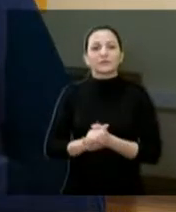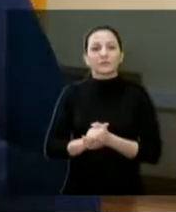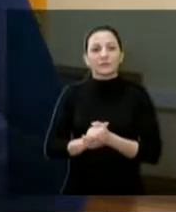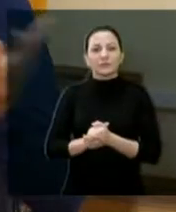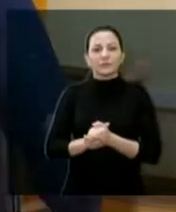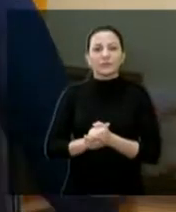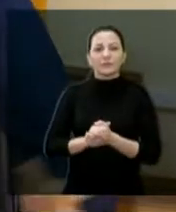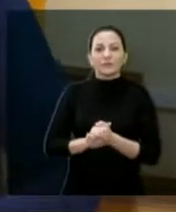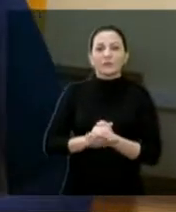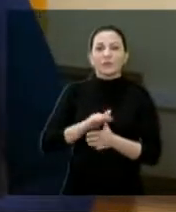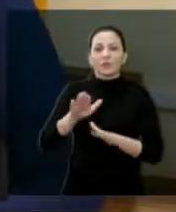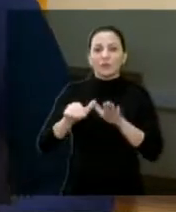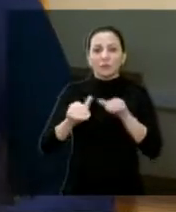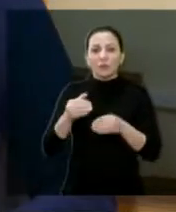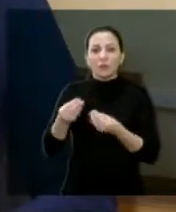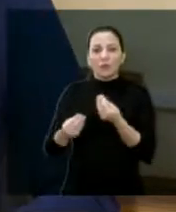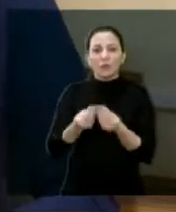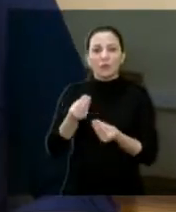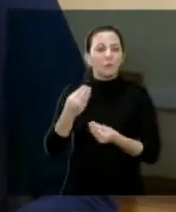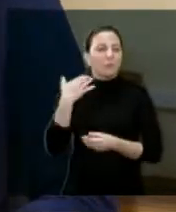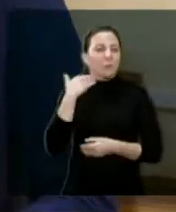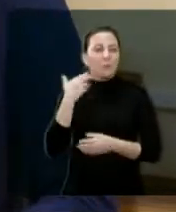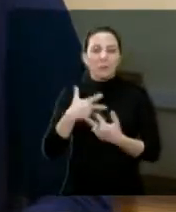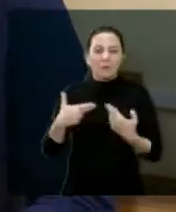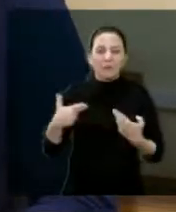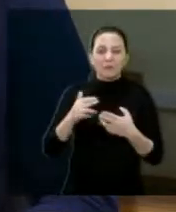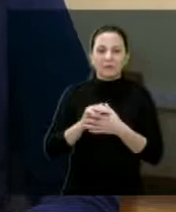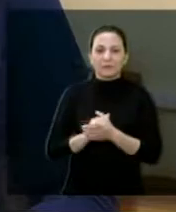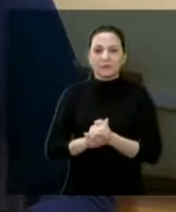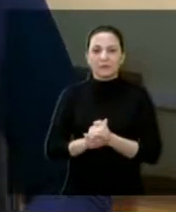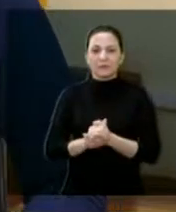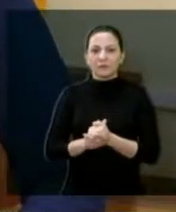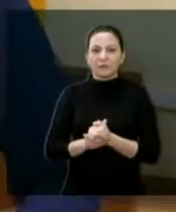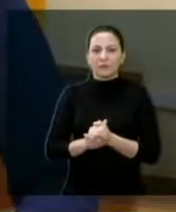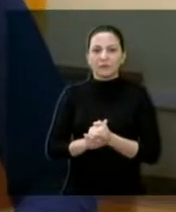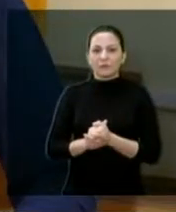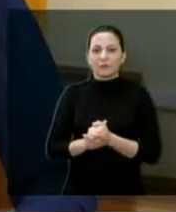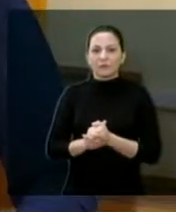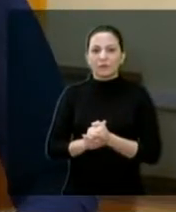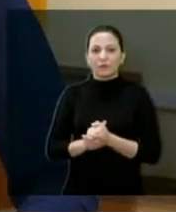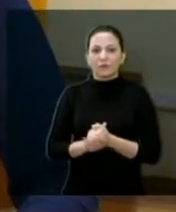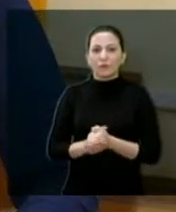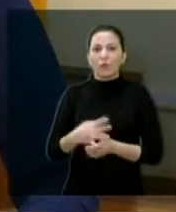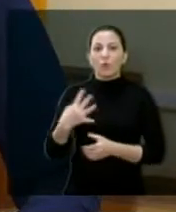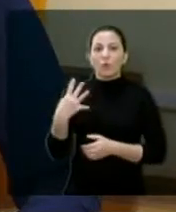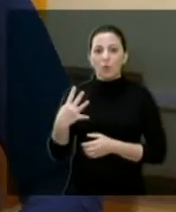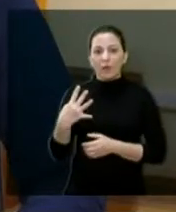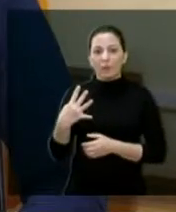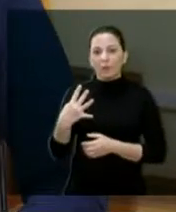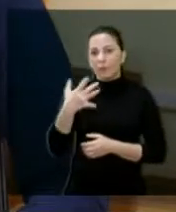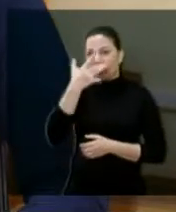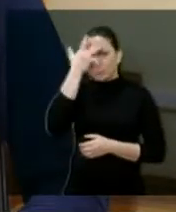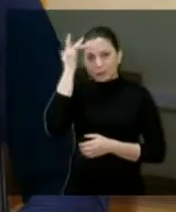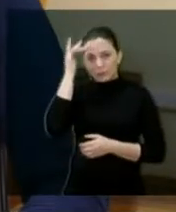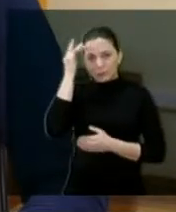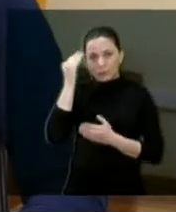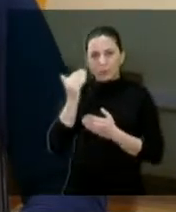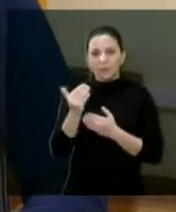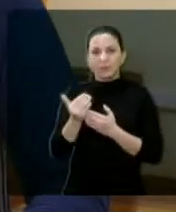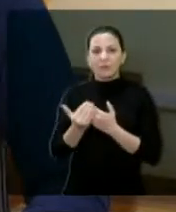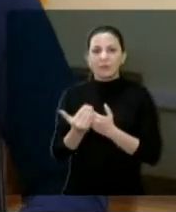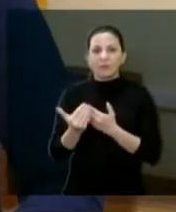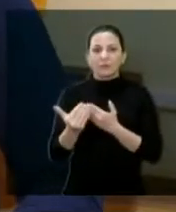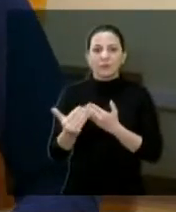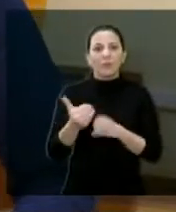caras que estavam achando que lá no banco alguma coisa. Ele levou os 4 linotipistas na frente do